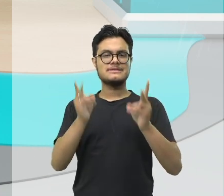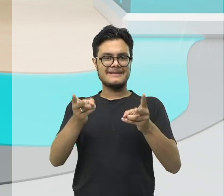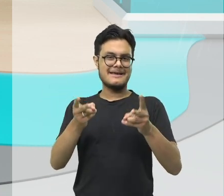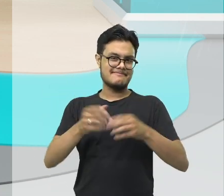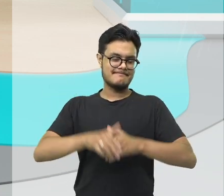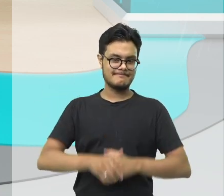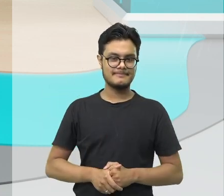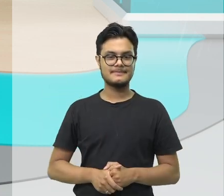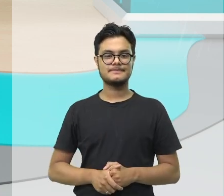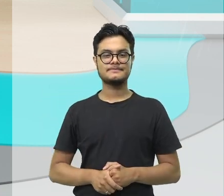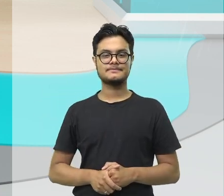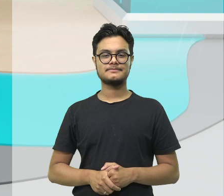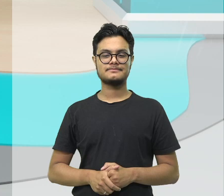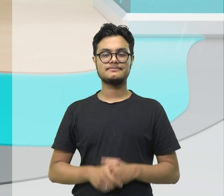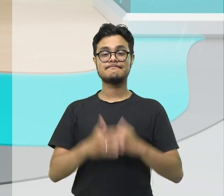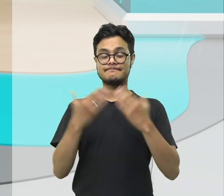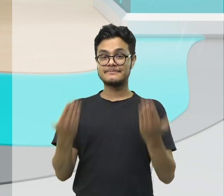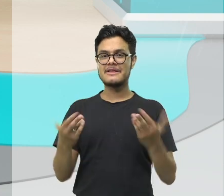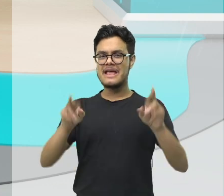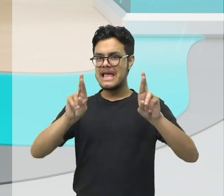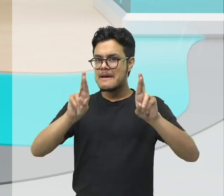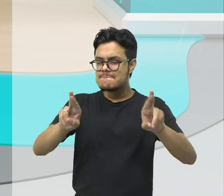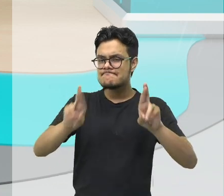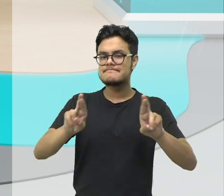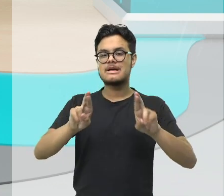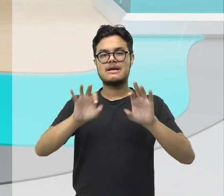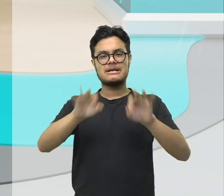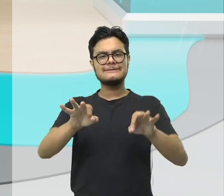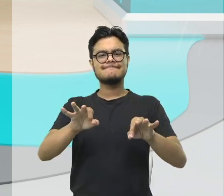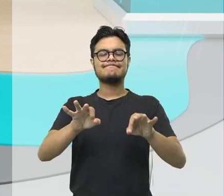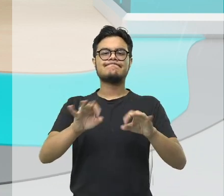certo, gente? Então, eu espero que vocês